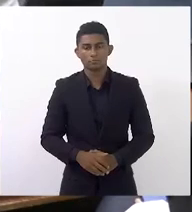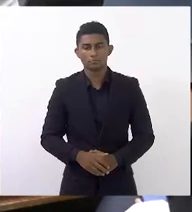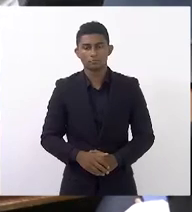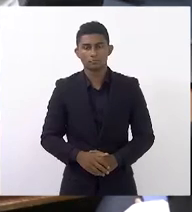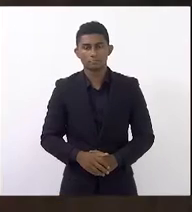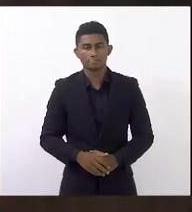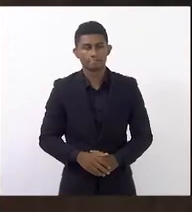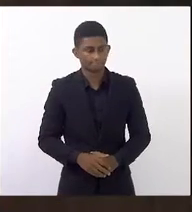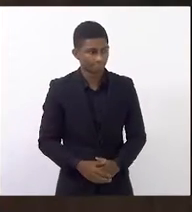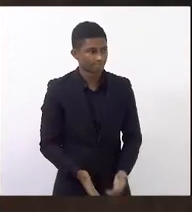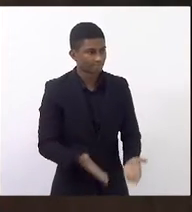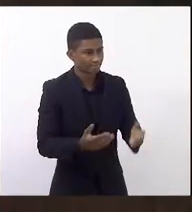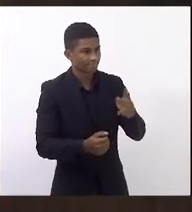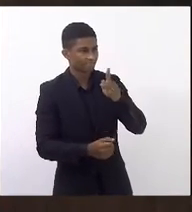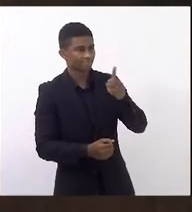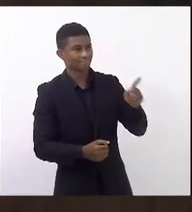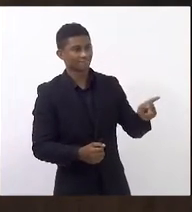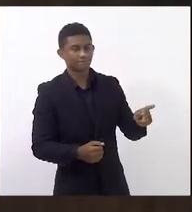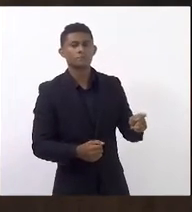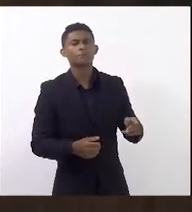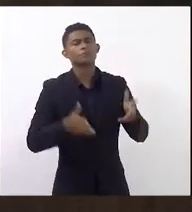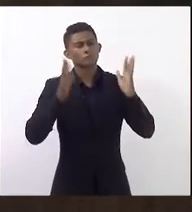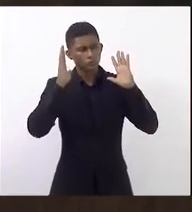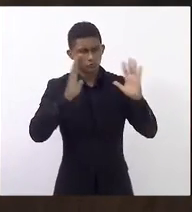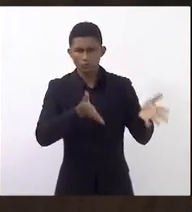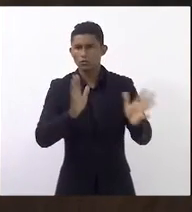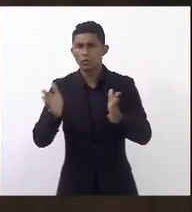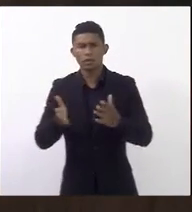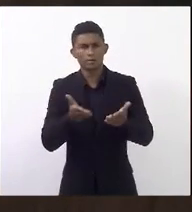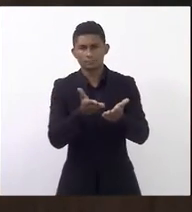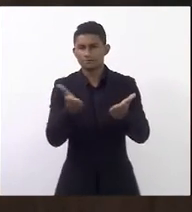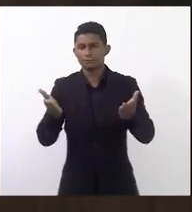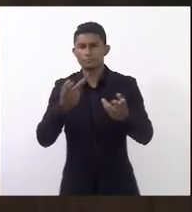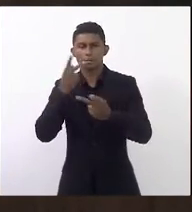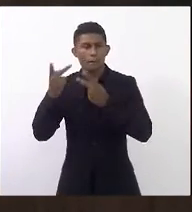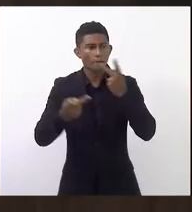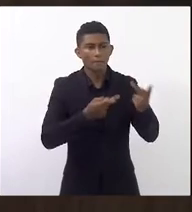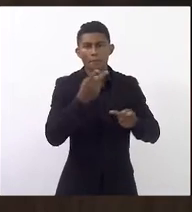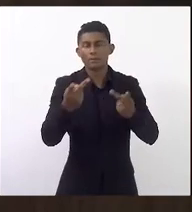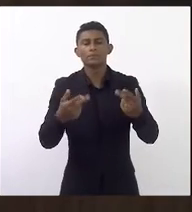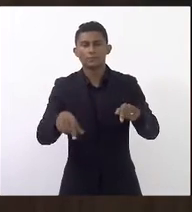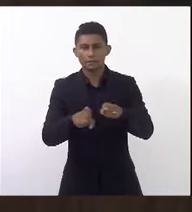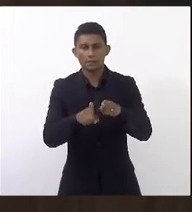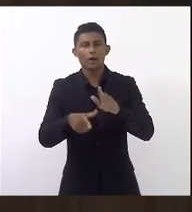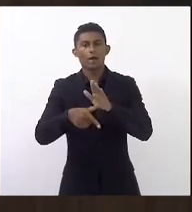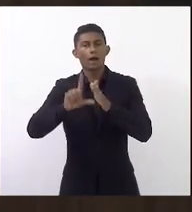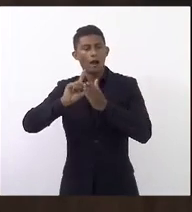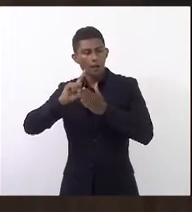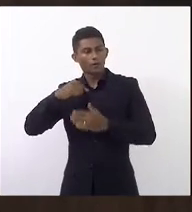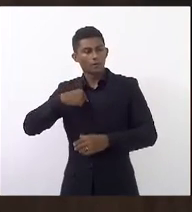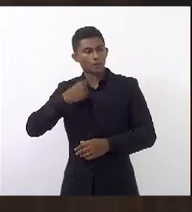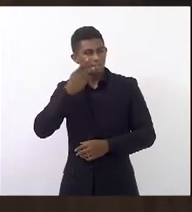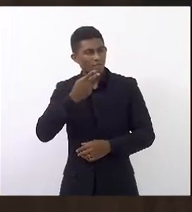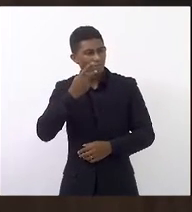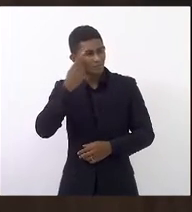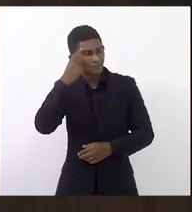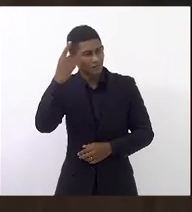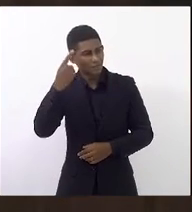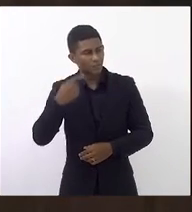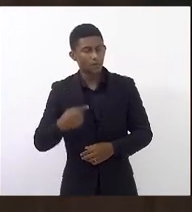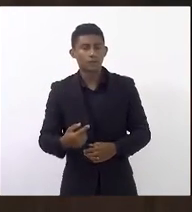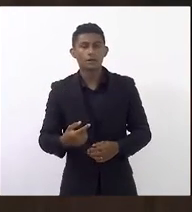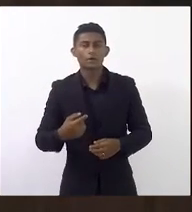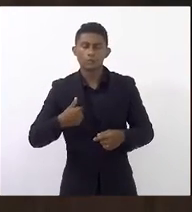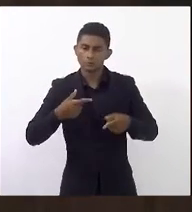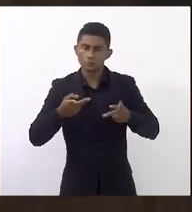Senhor presidente, pelos argumentos já apresentados, quando indiquei o voto em abstenção,